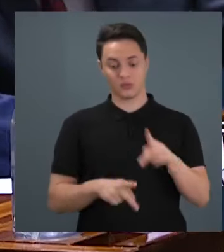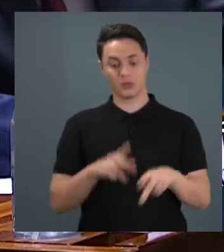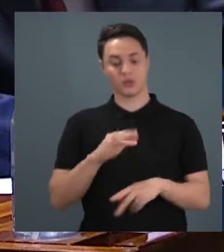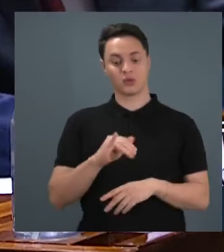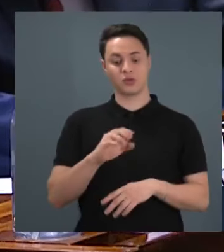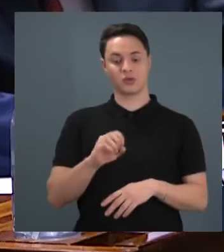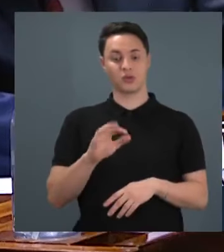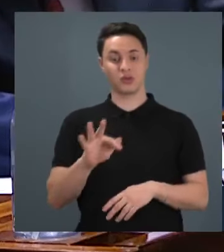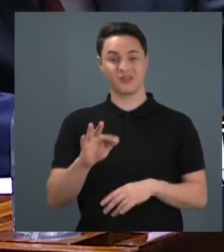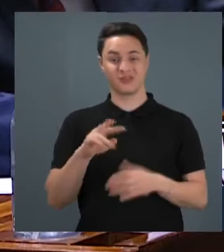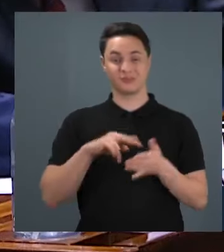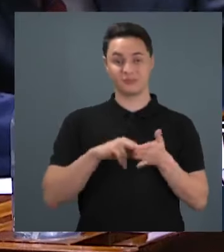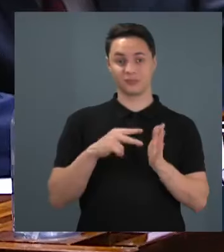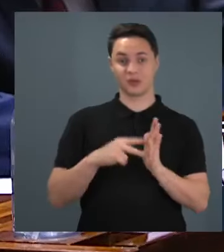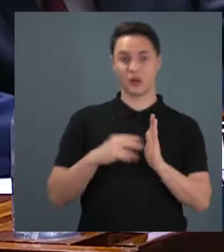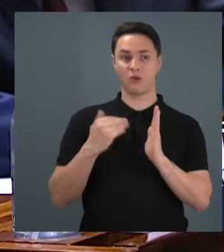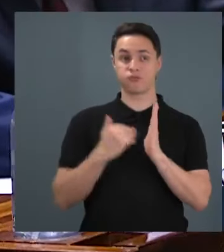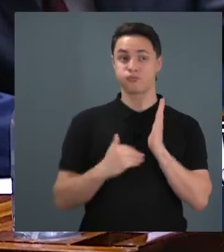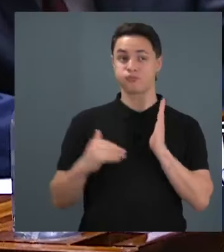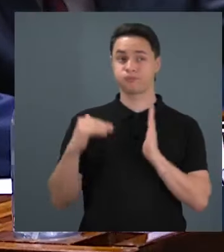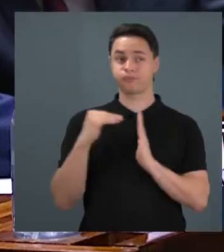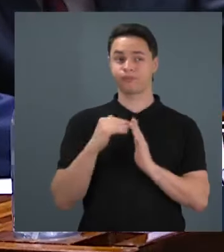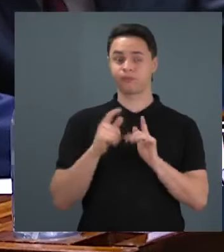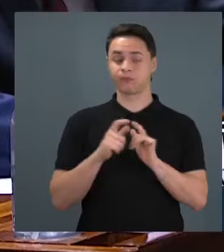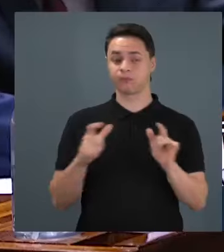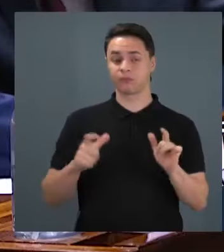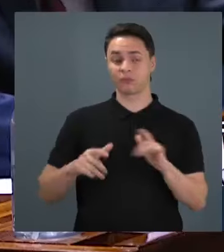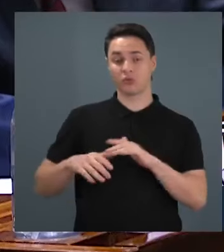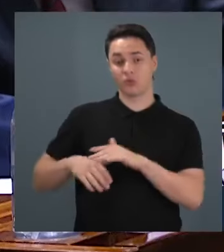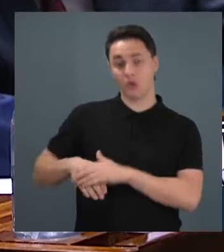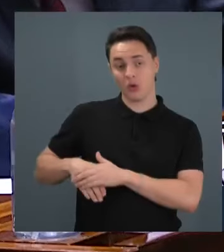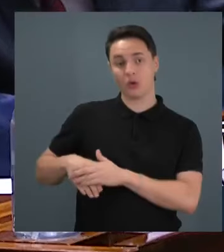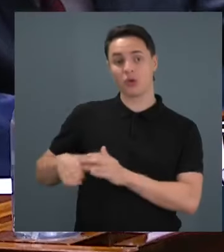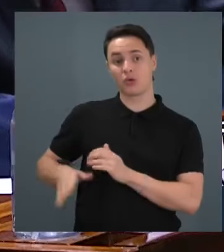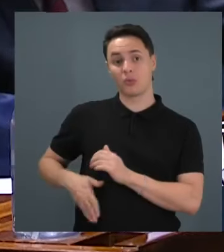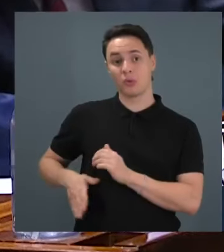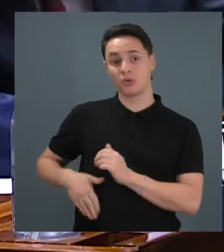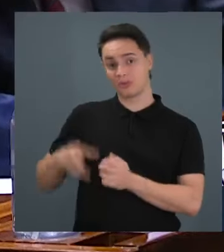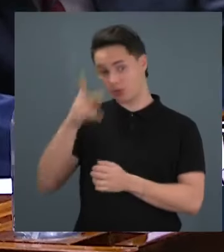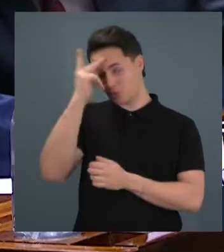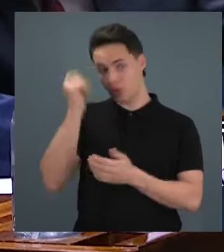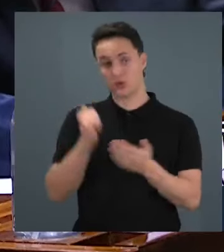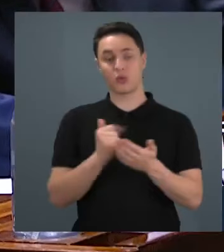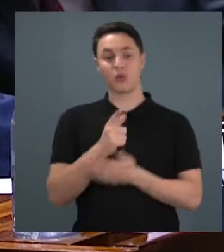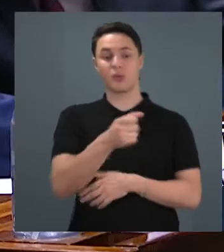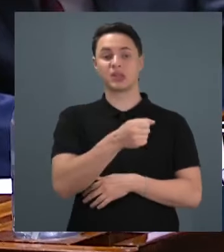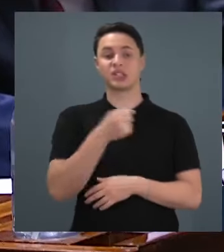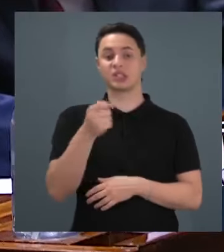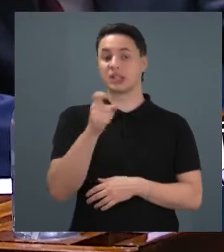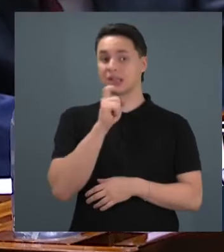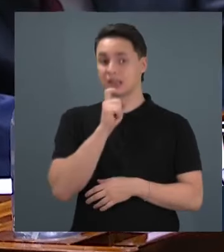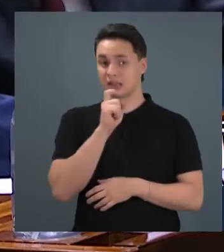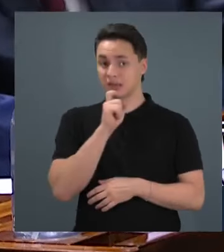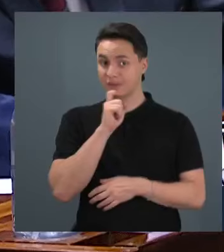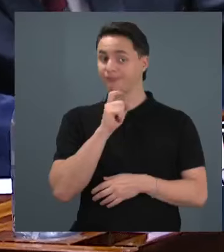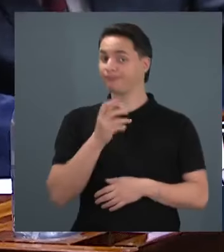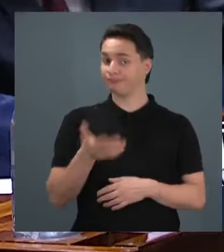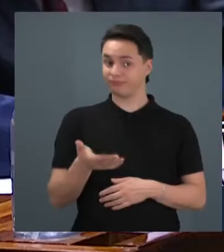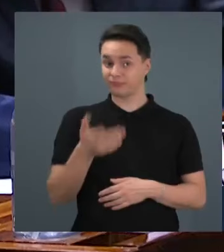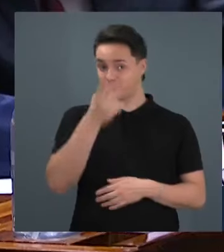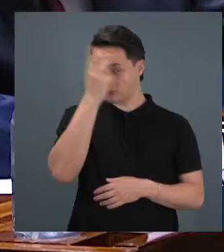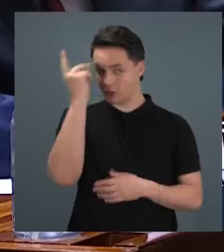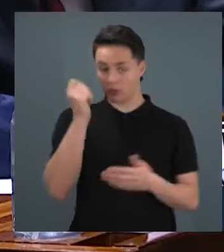significa aumento direto no bolso de quem compra, por exemplo, uma geladeira a longo prazo, quem compra